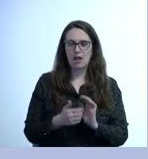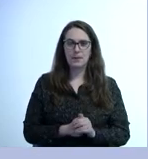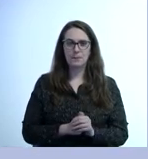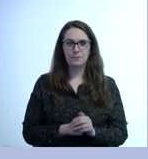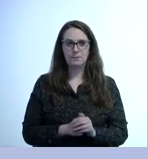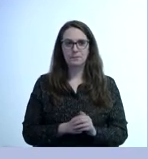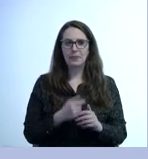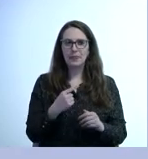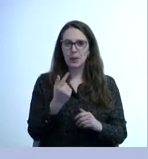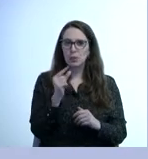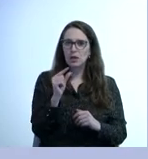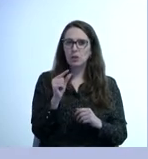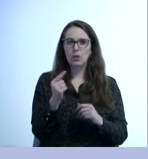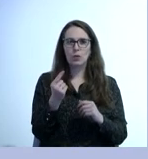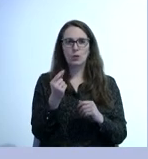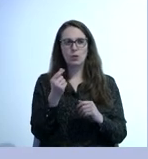exotismo.